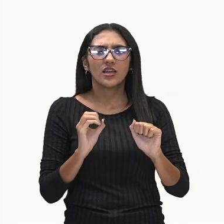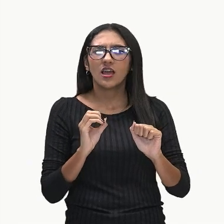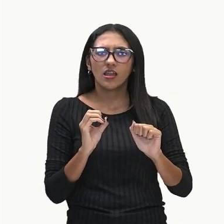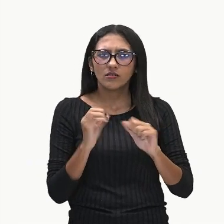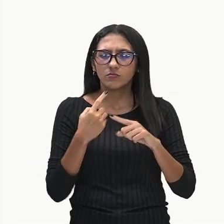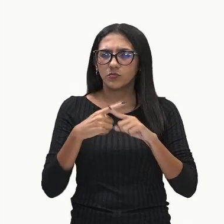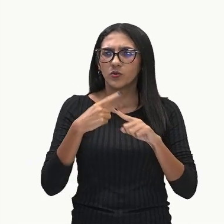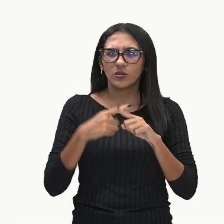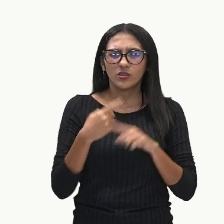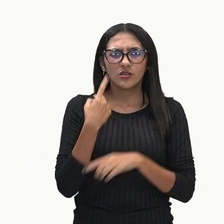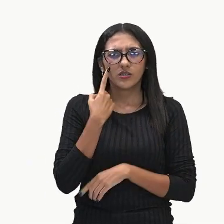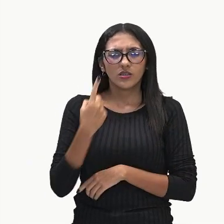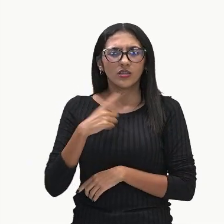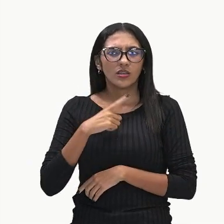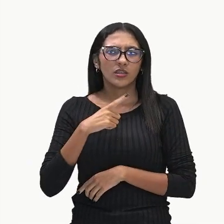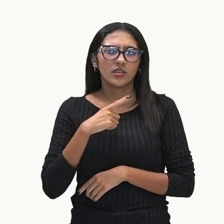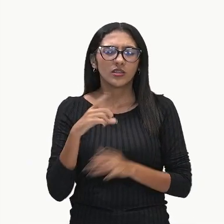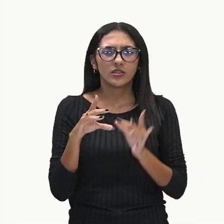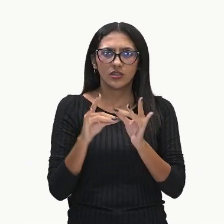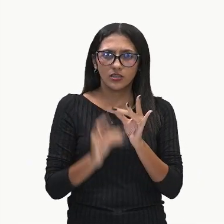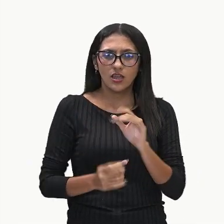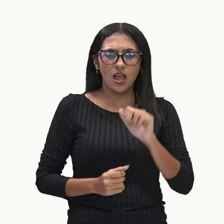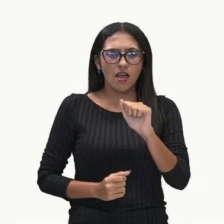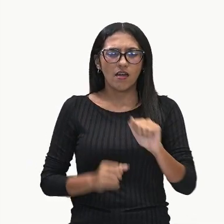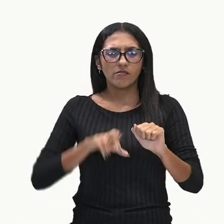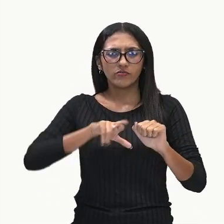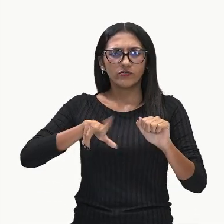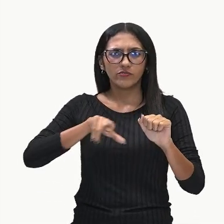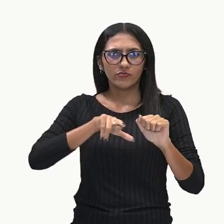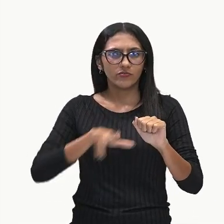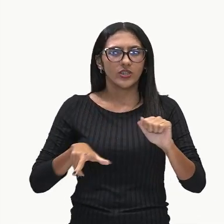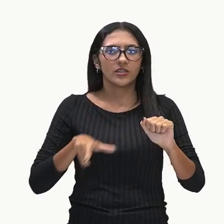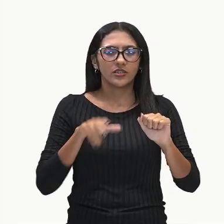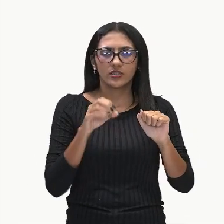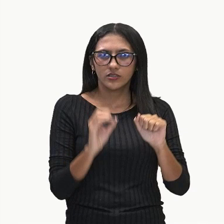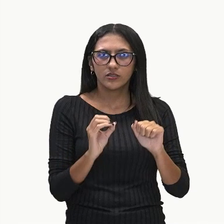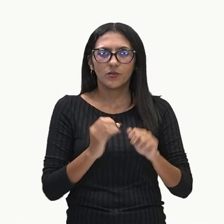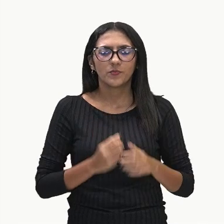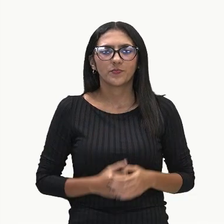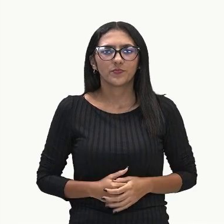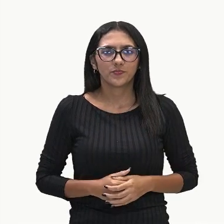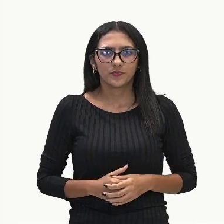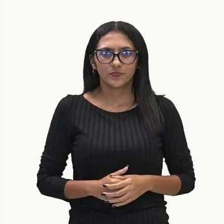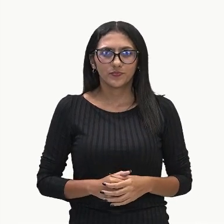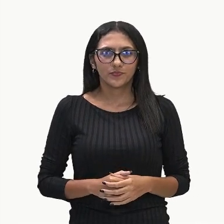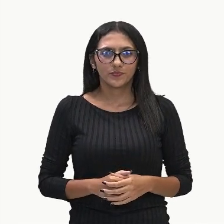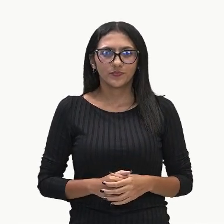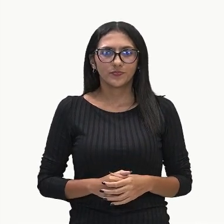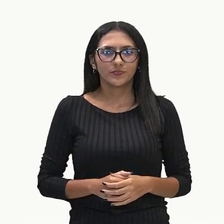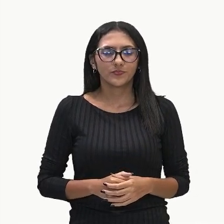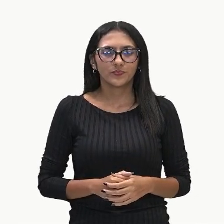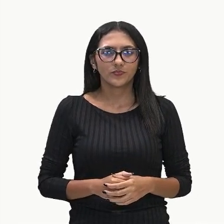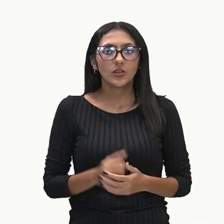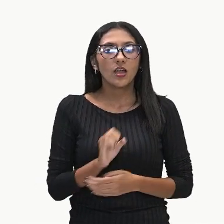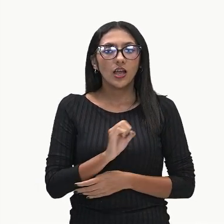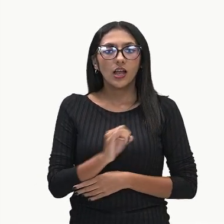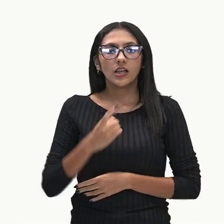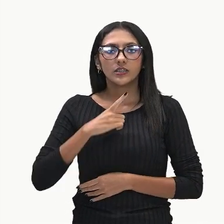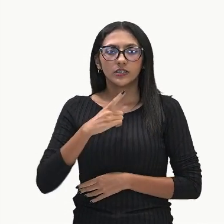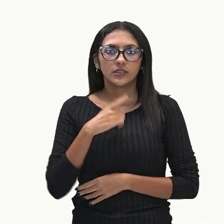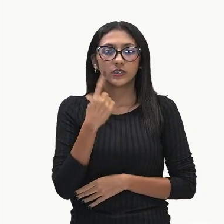o a tem que ser especificamente diferente de zero? Pelo seguinte motivo, se nós temos